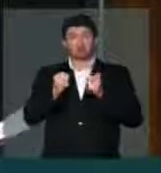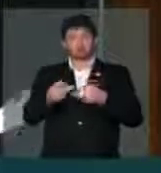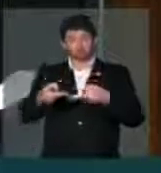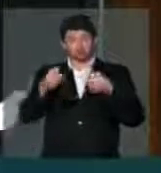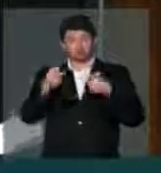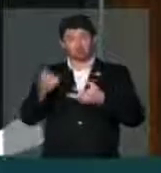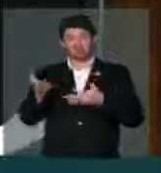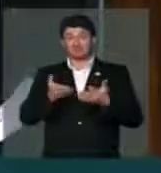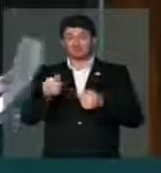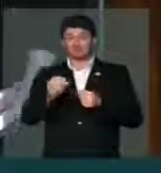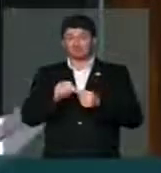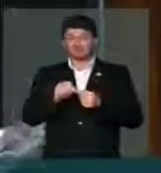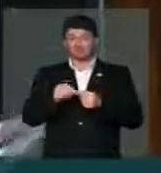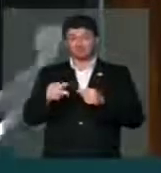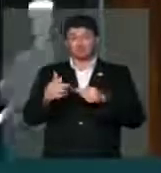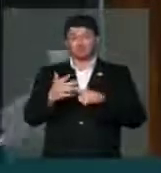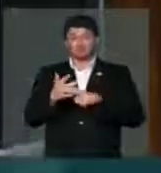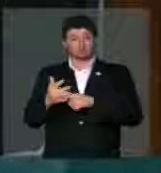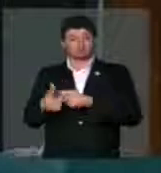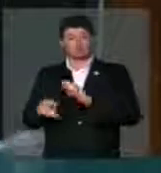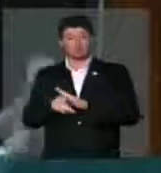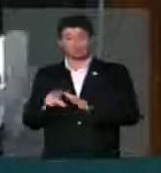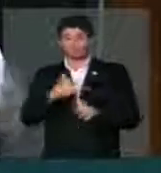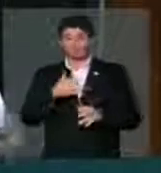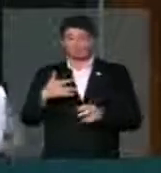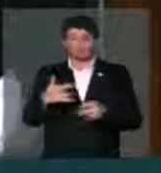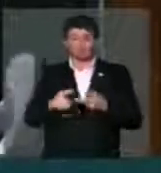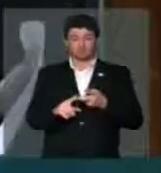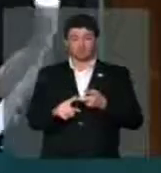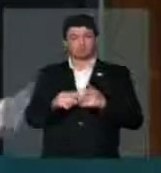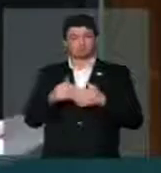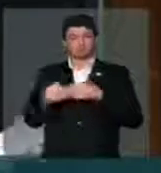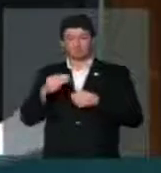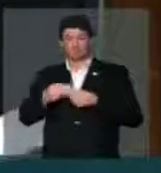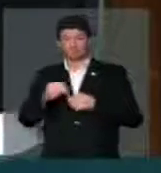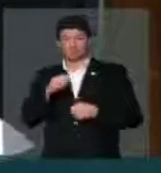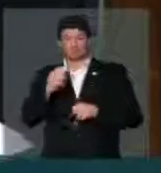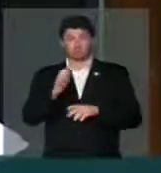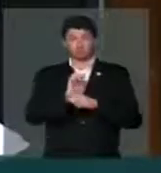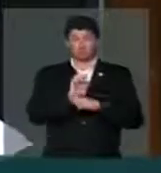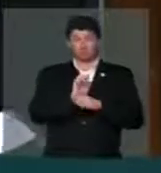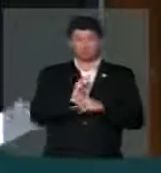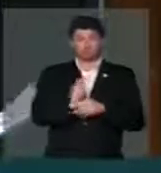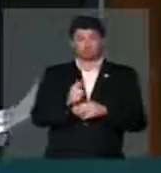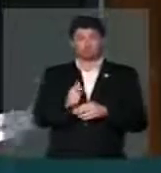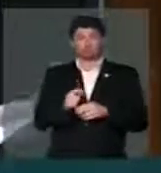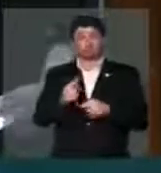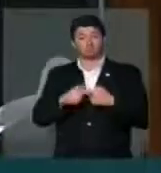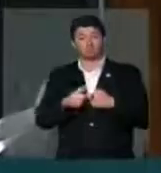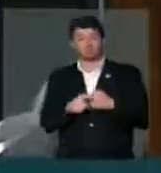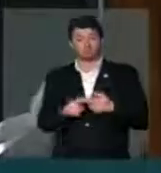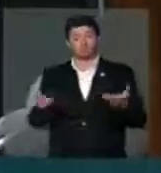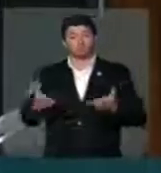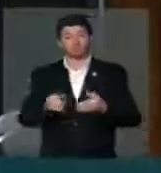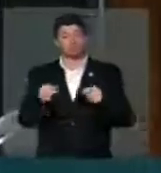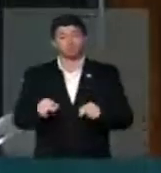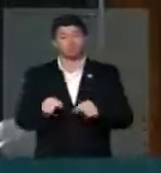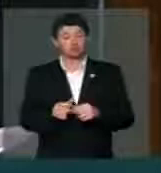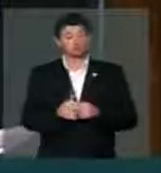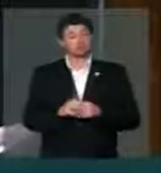serviços realizados nos equipamentos de saúde, sejam eles municipais, sejam eles estaduais, porque essa